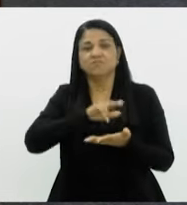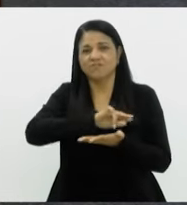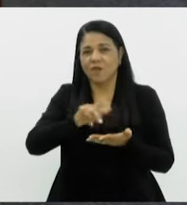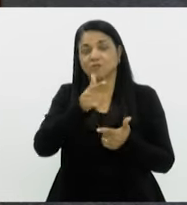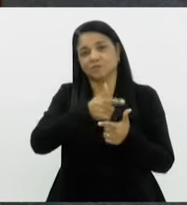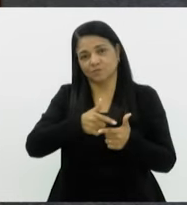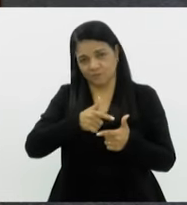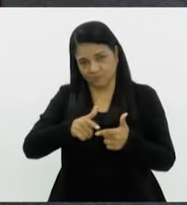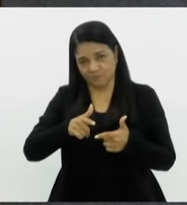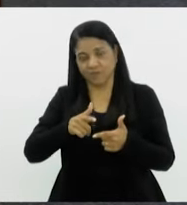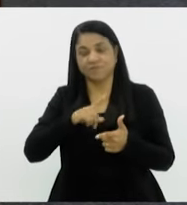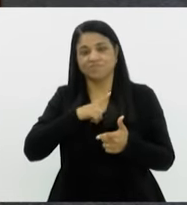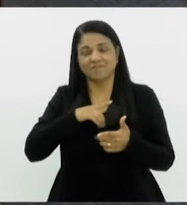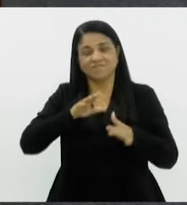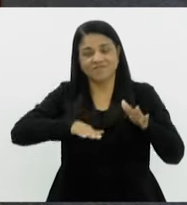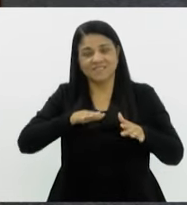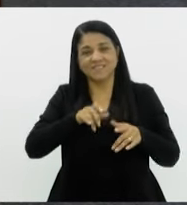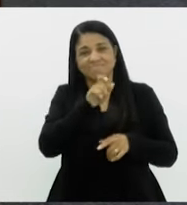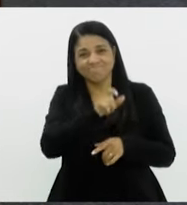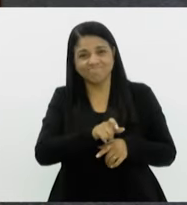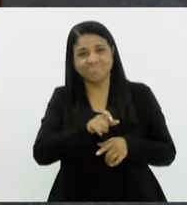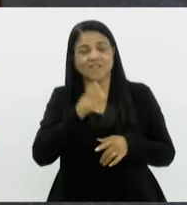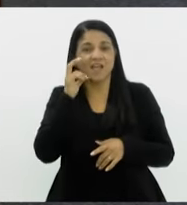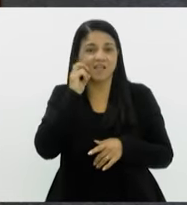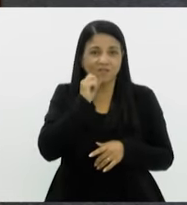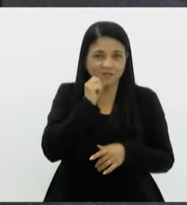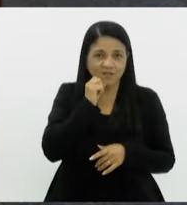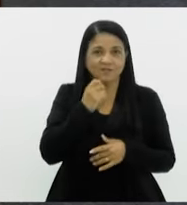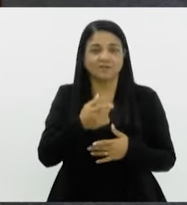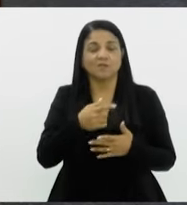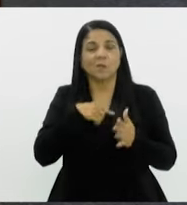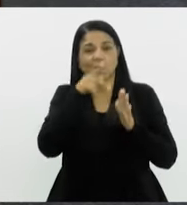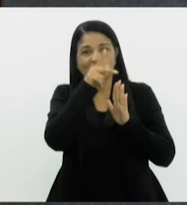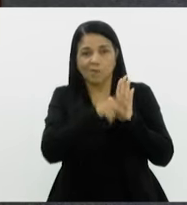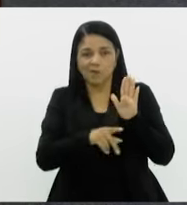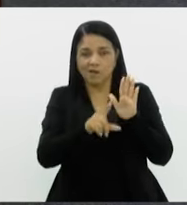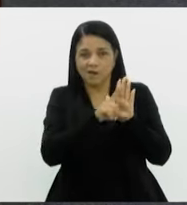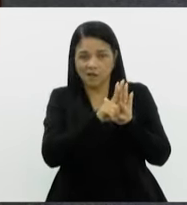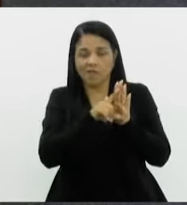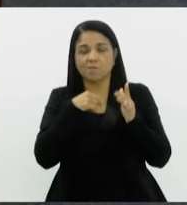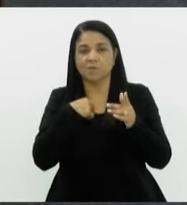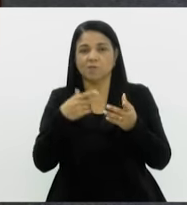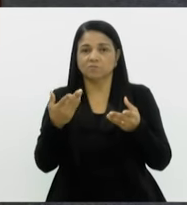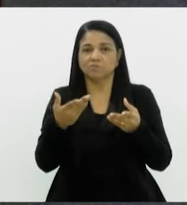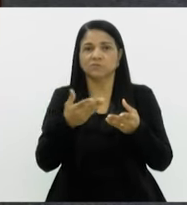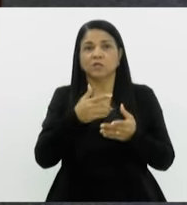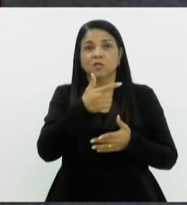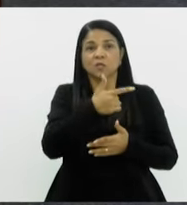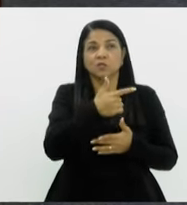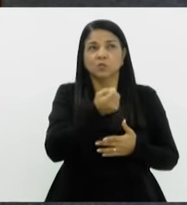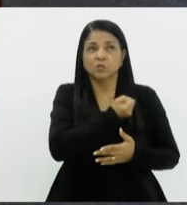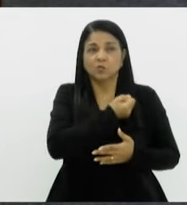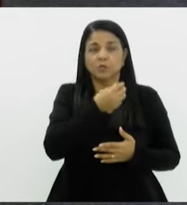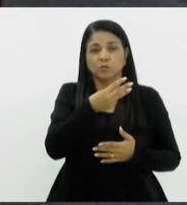às vezes, é porque foi recentemente adotada. Então, existe um projeto de lei meu protocolado, número